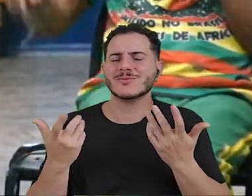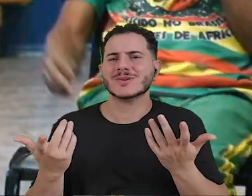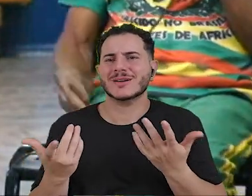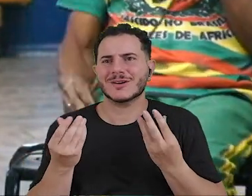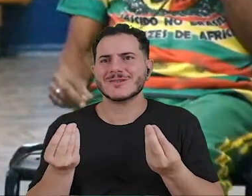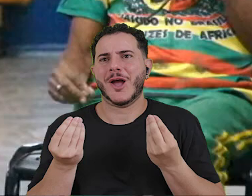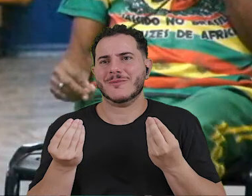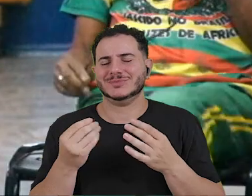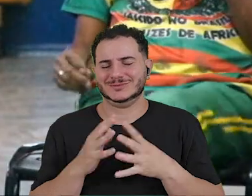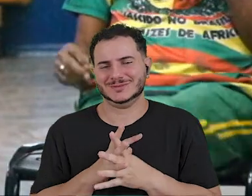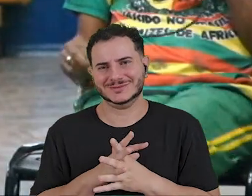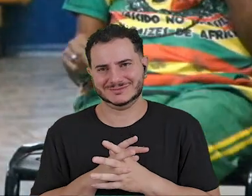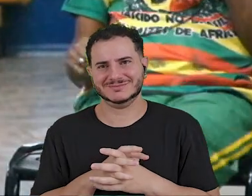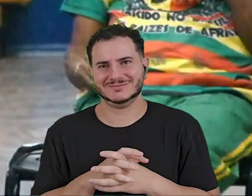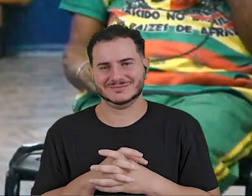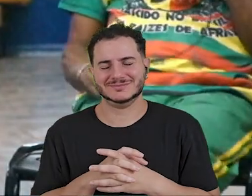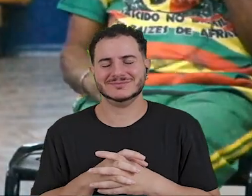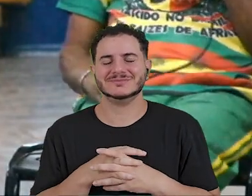Aí lá vem o outro.